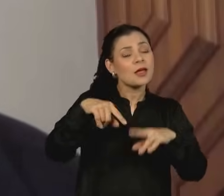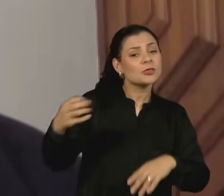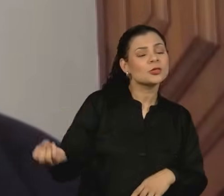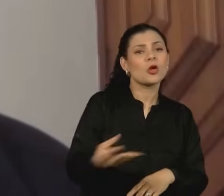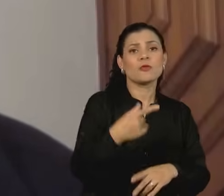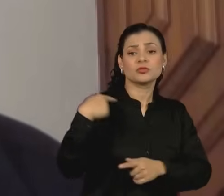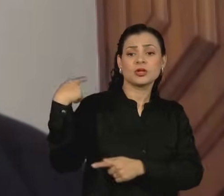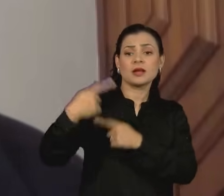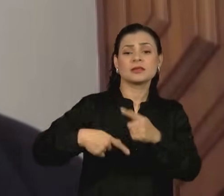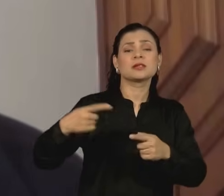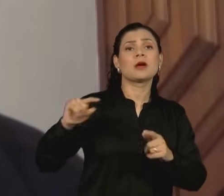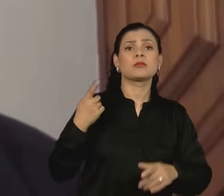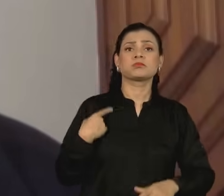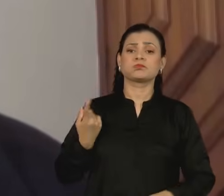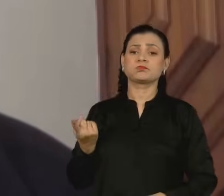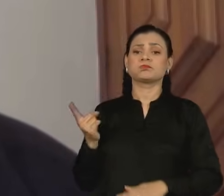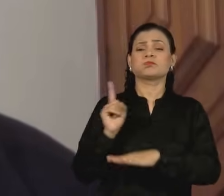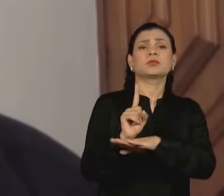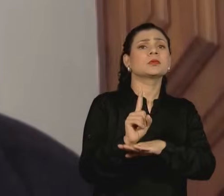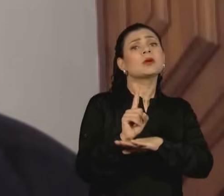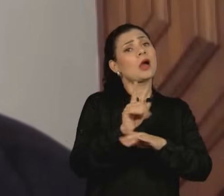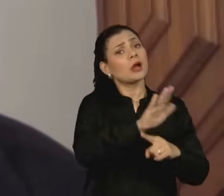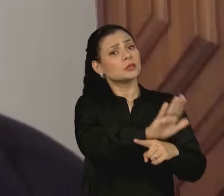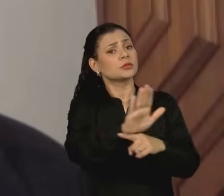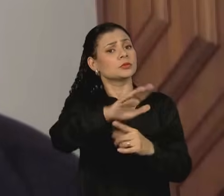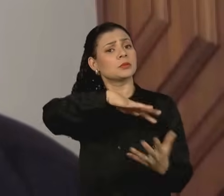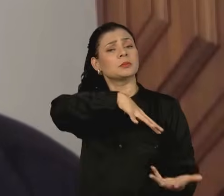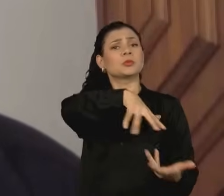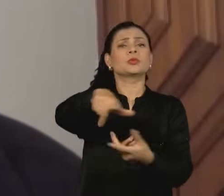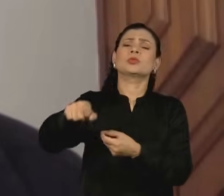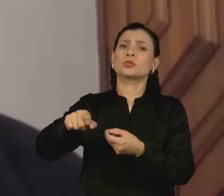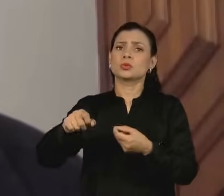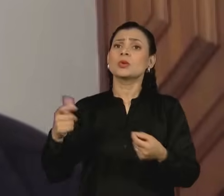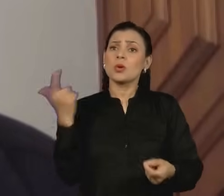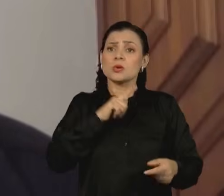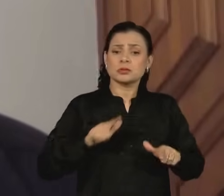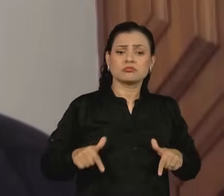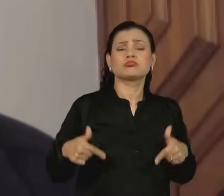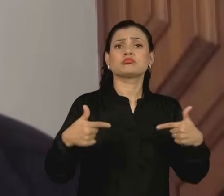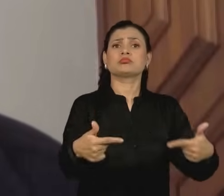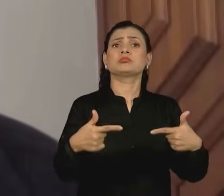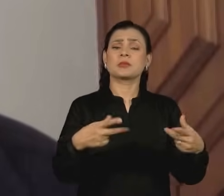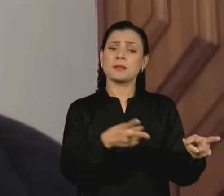nossa geração e a nossa contribuição para o mundo, assim, observar